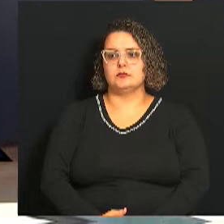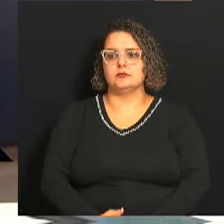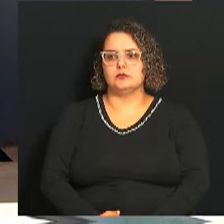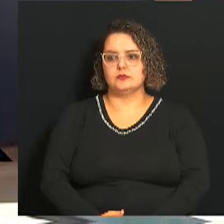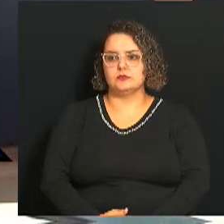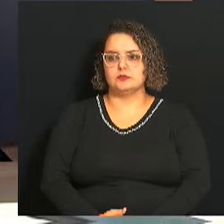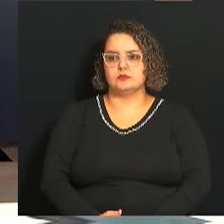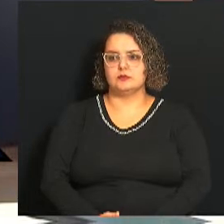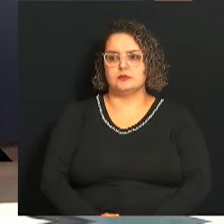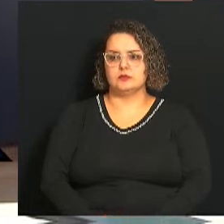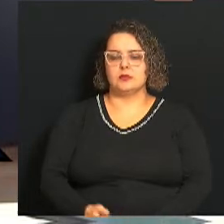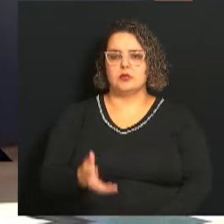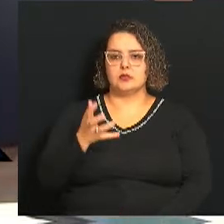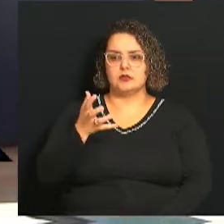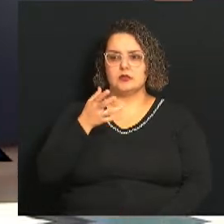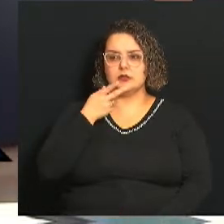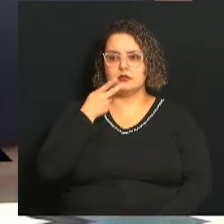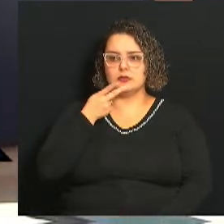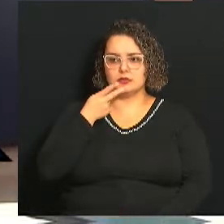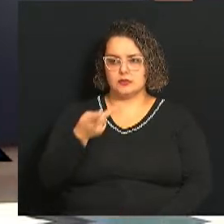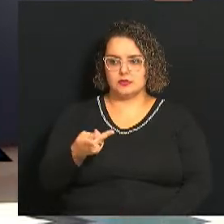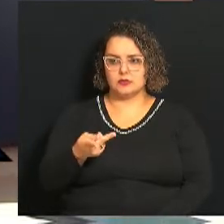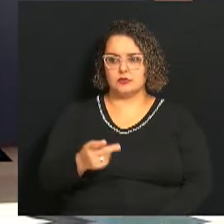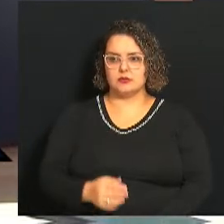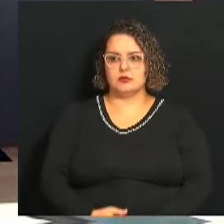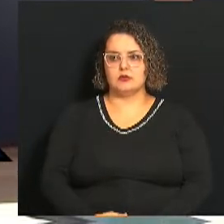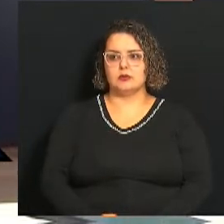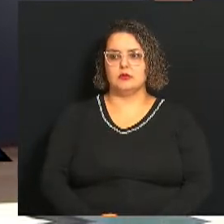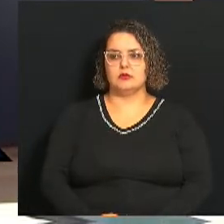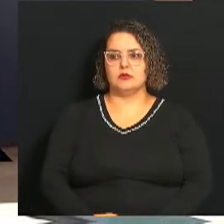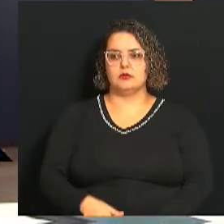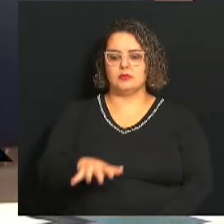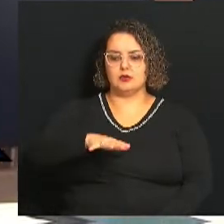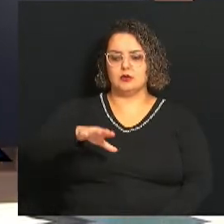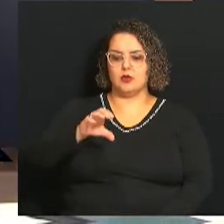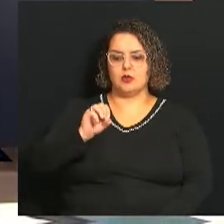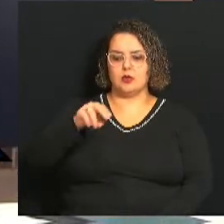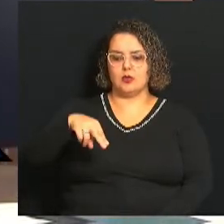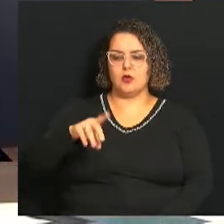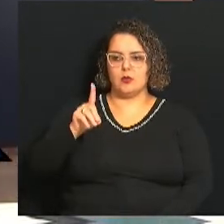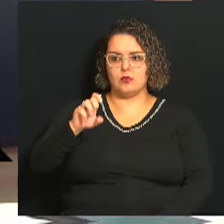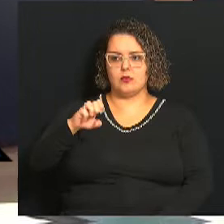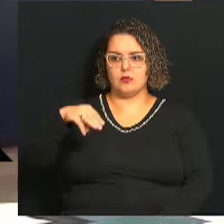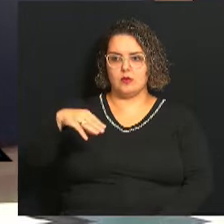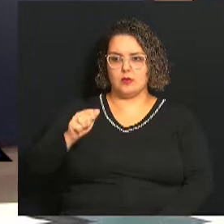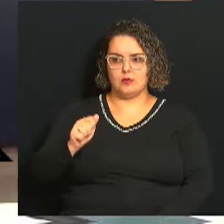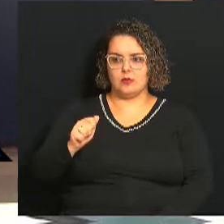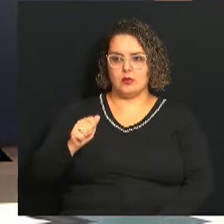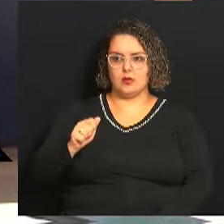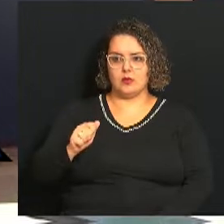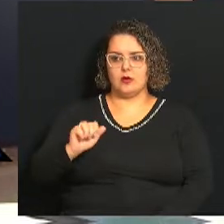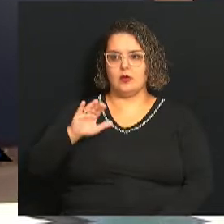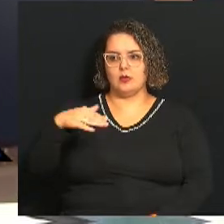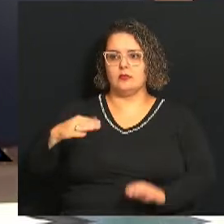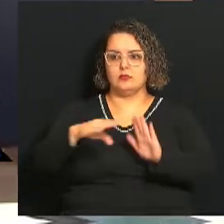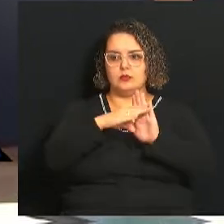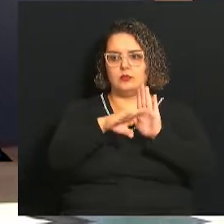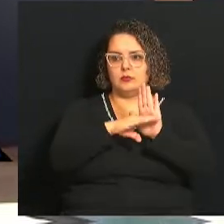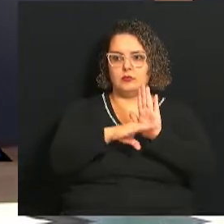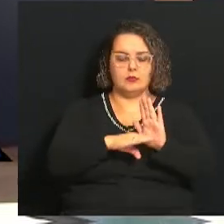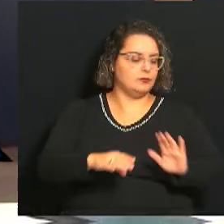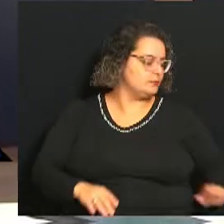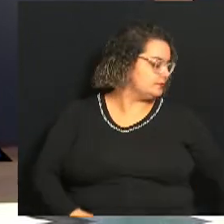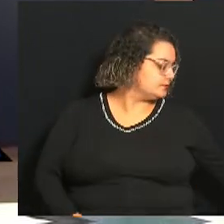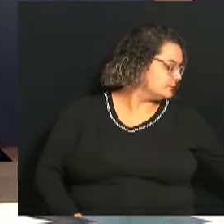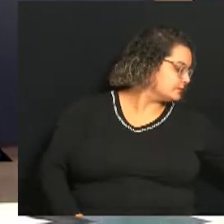mas eu quero dizer para o pessoal do CONDEMA, quando a gente pautou essa reunião, sim,